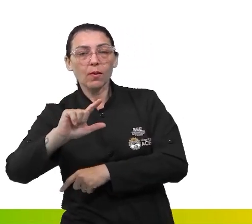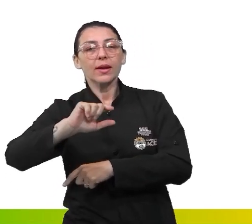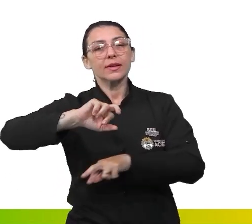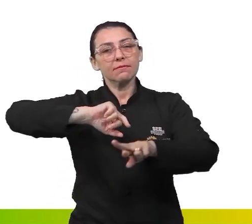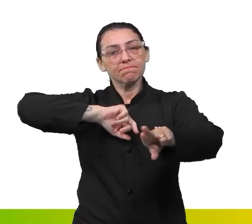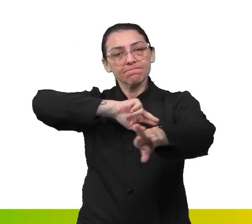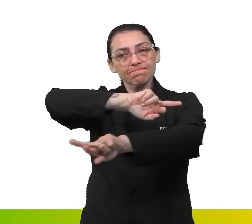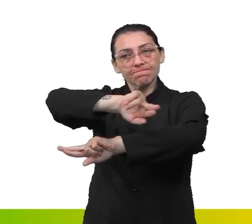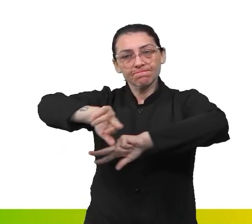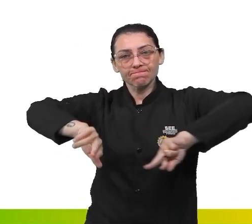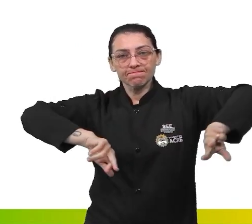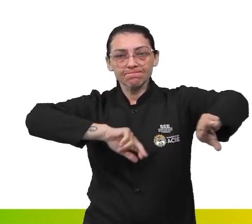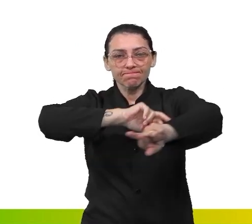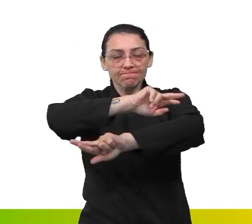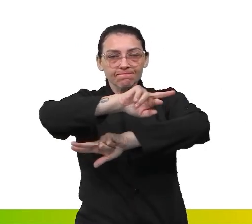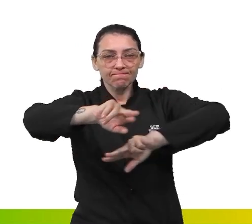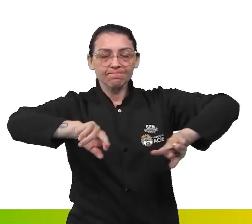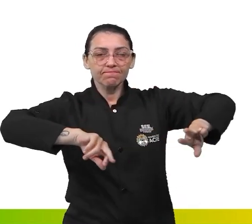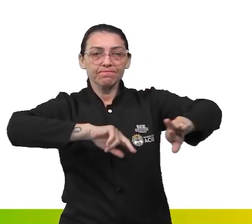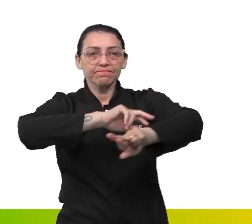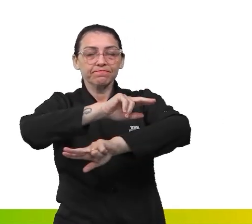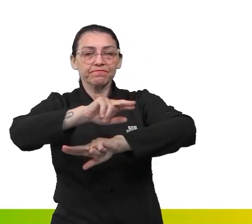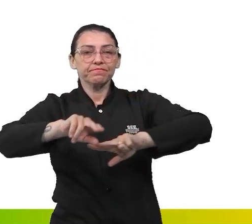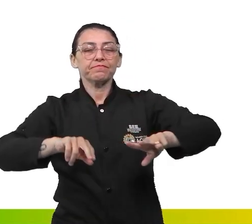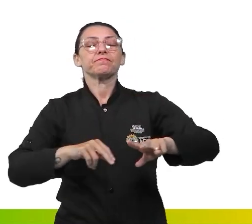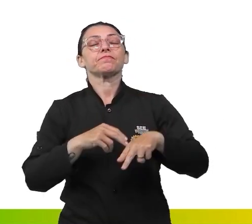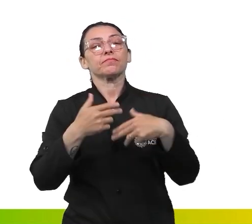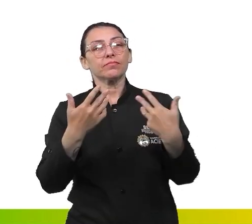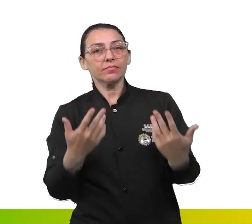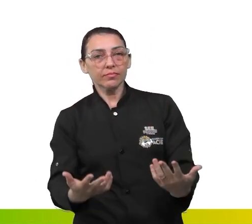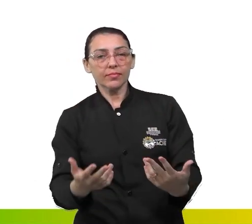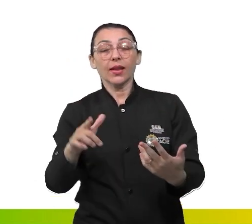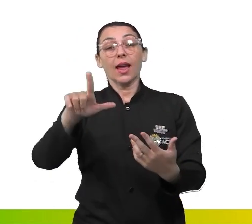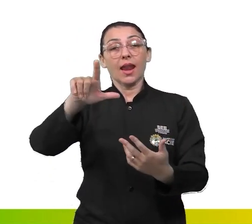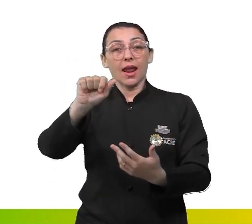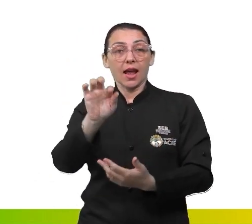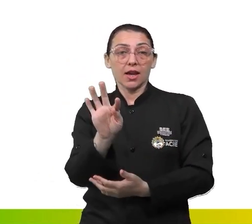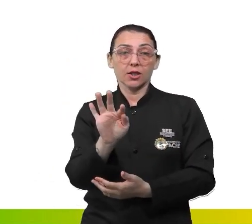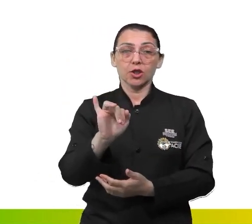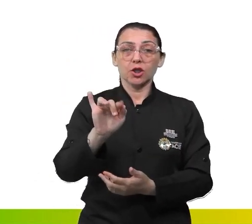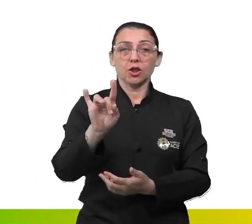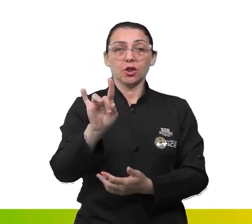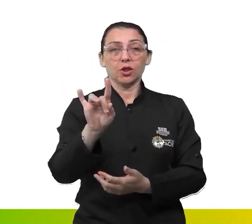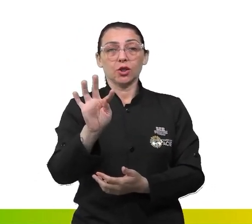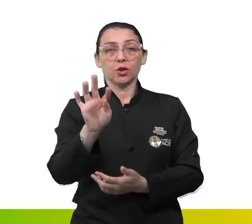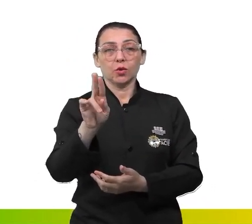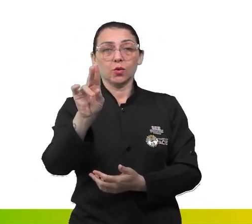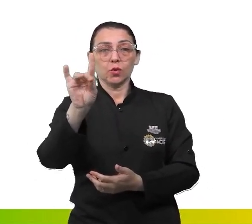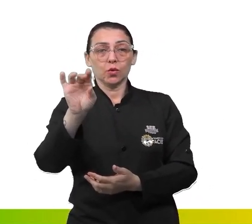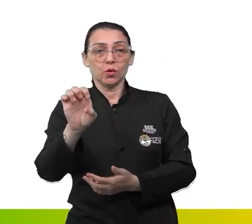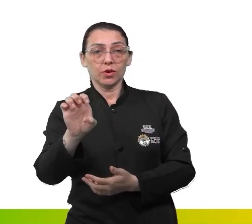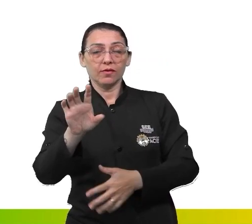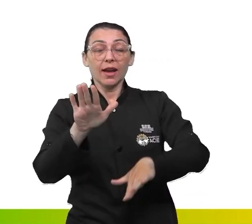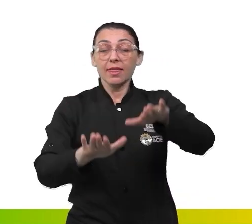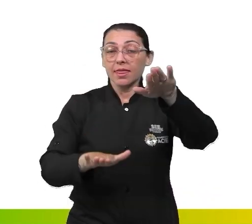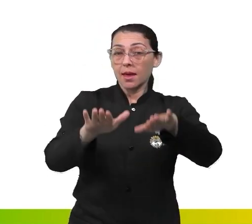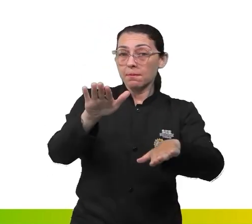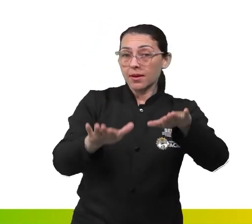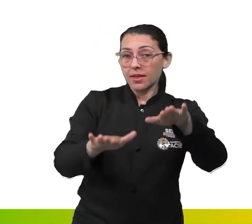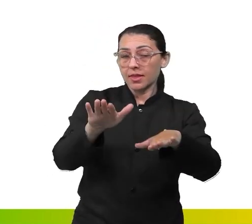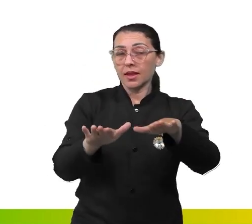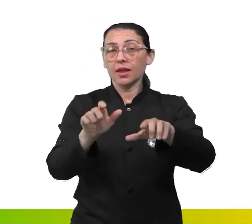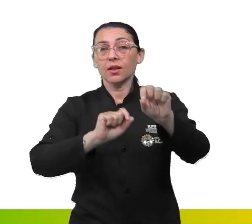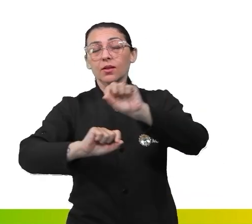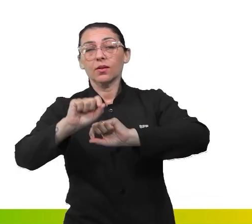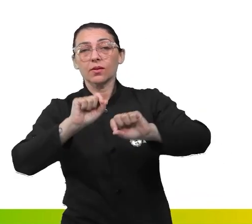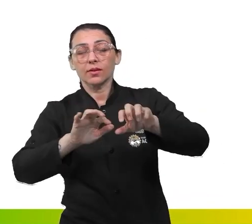variação vai ser conforme aí a latitude, tá? Onde vai apresentar maior intensidade